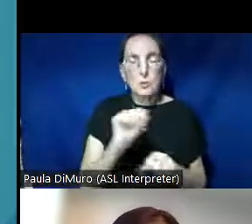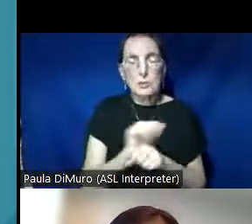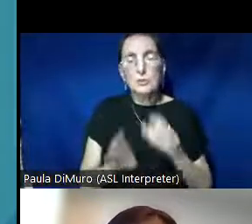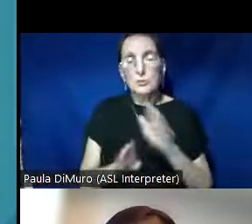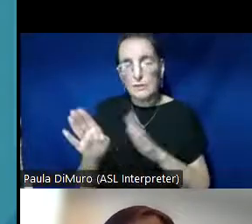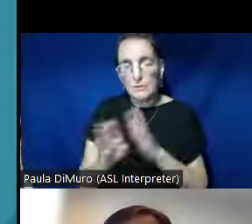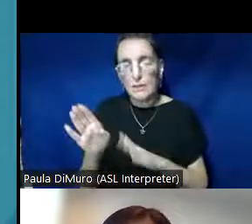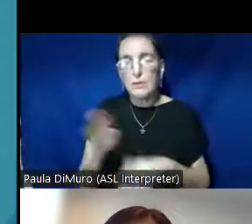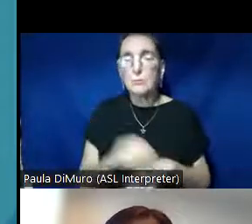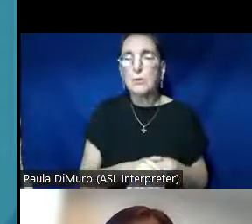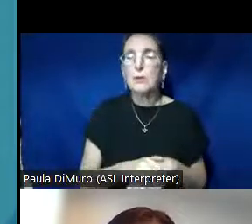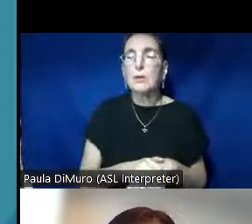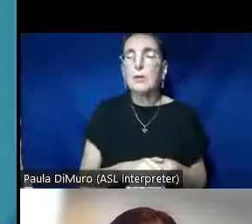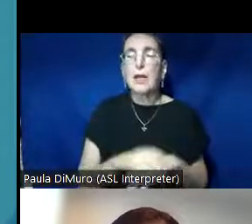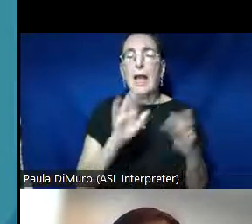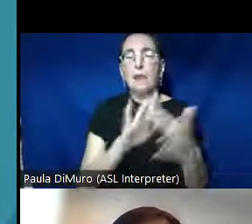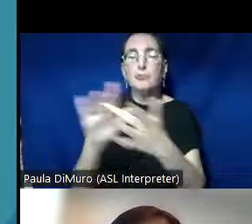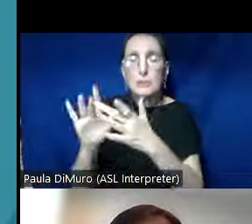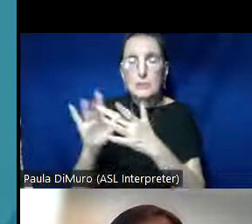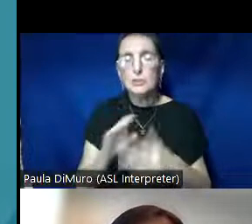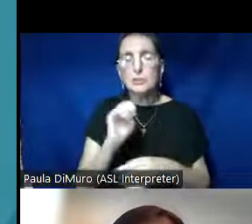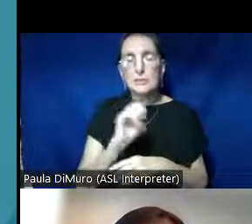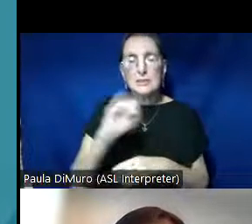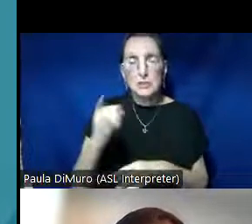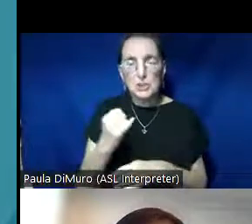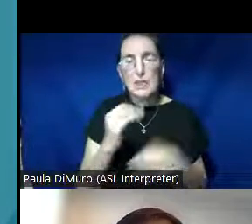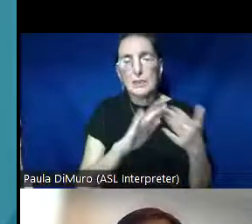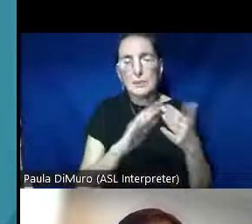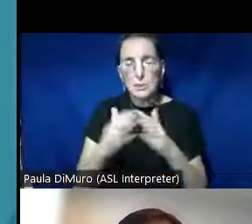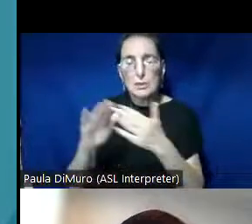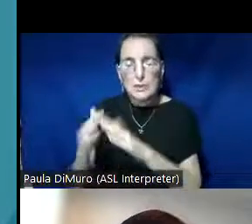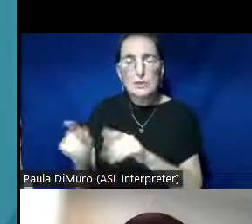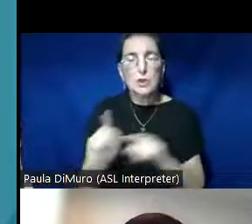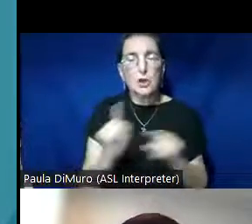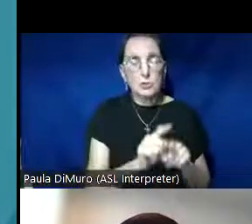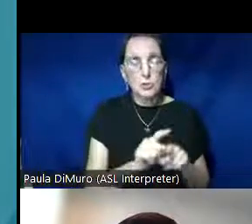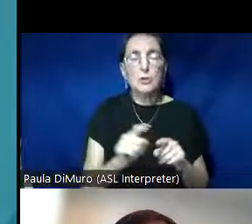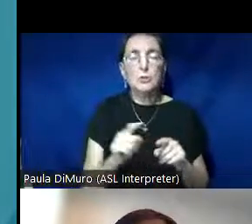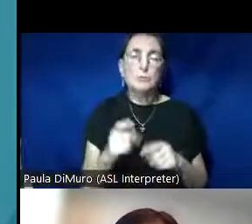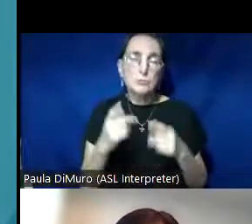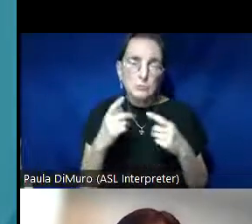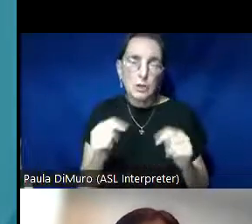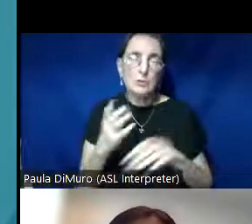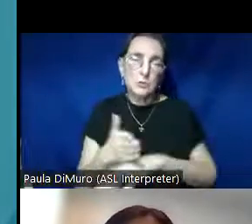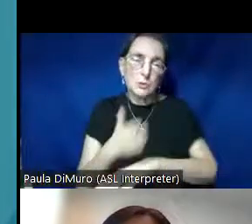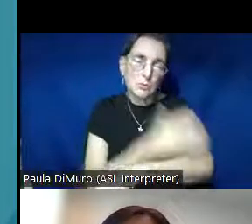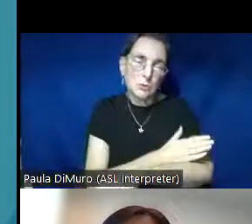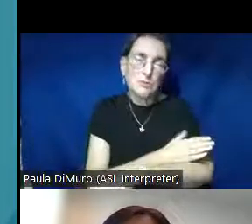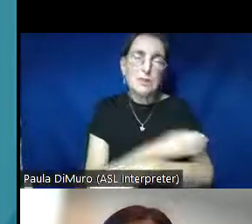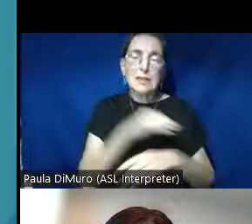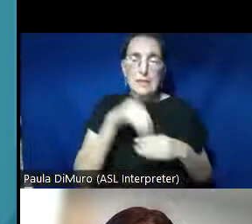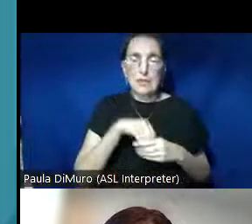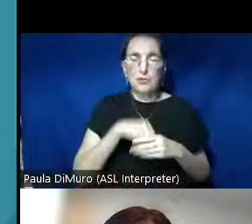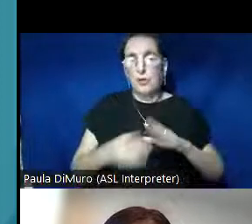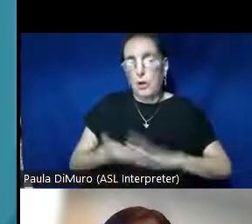também nos trabalha para desenvolver treinamento e comunidades de EJ para